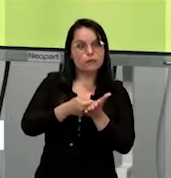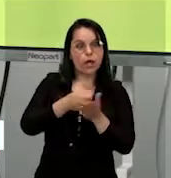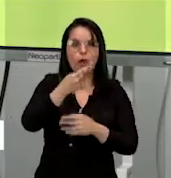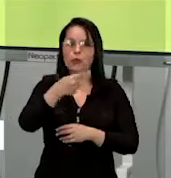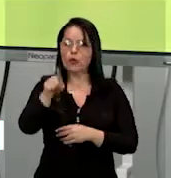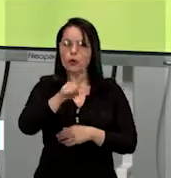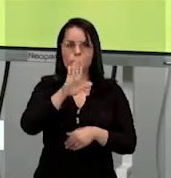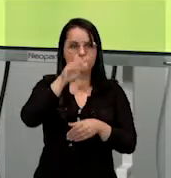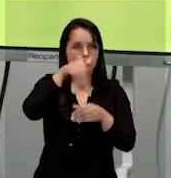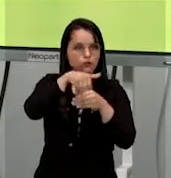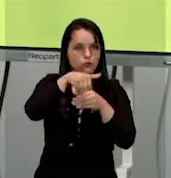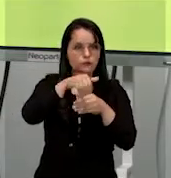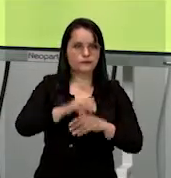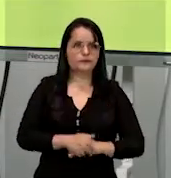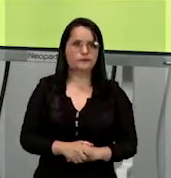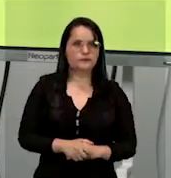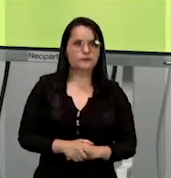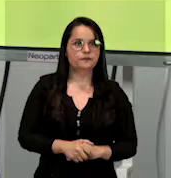proibido de votar.